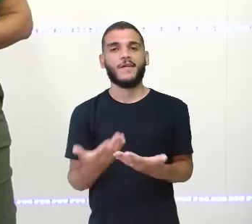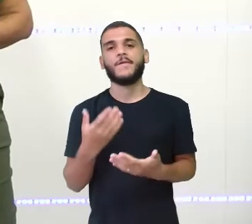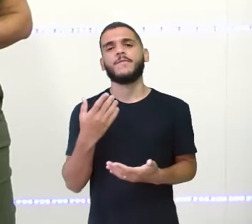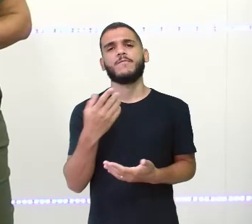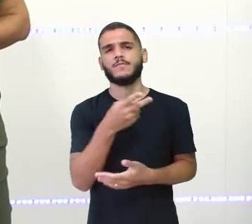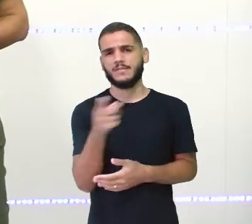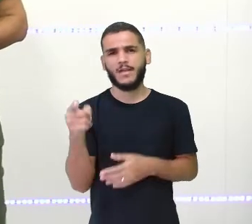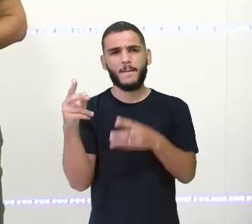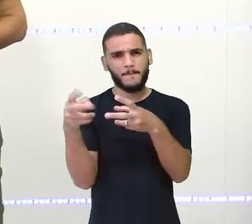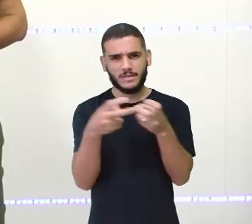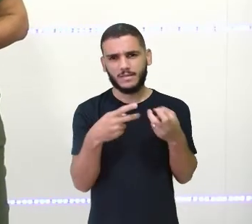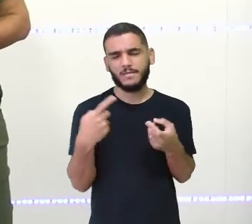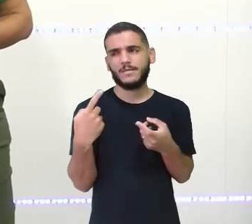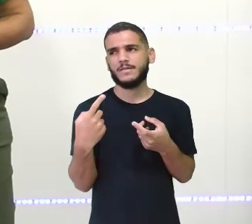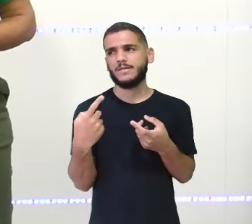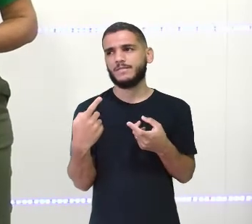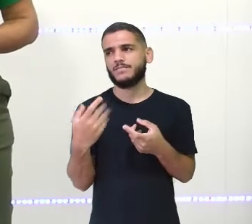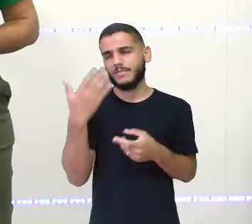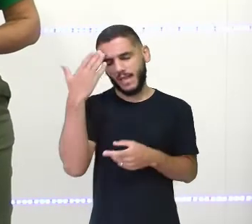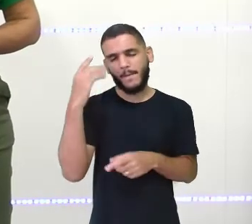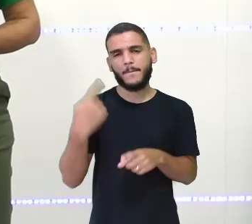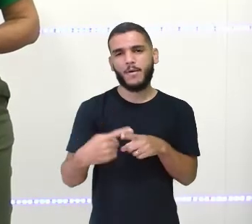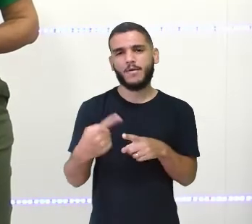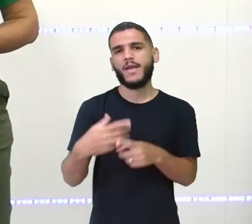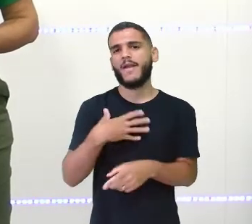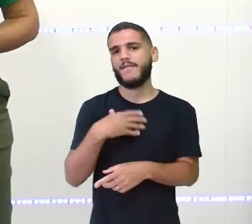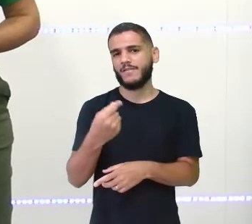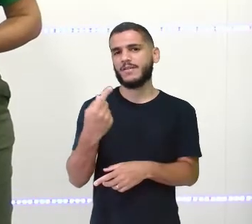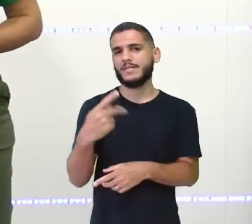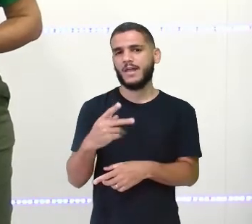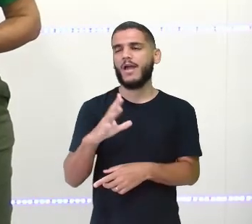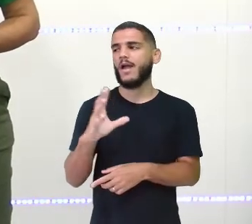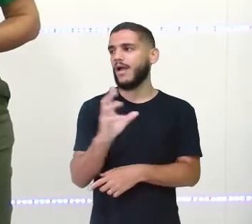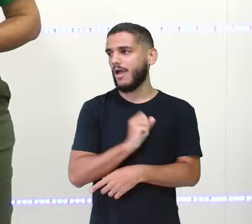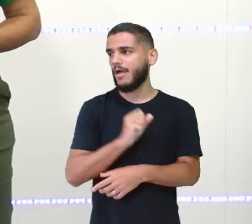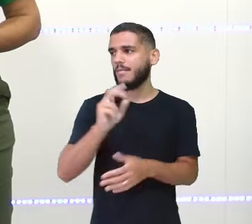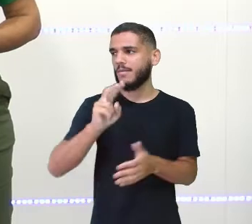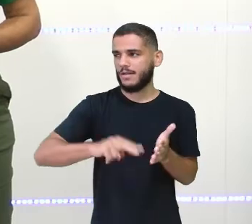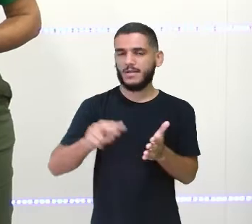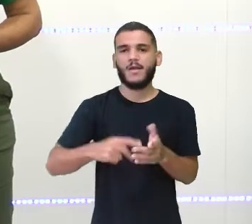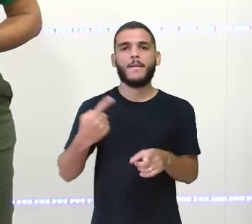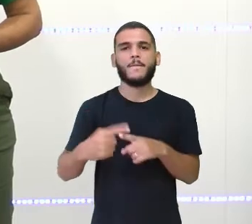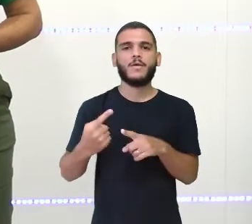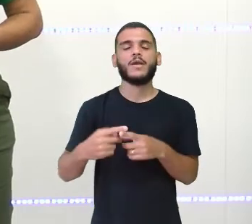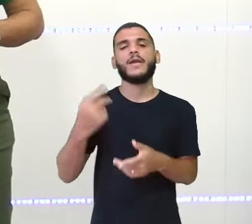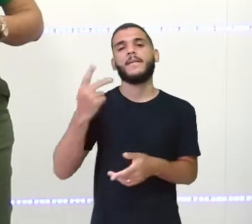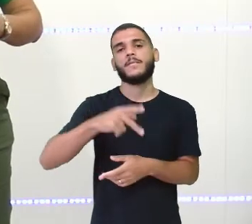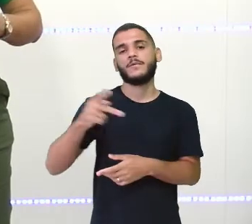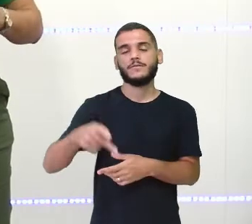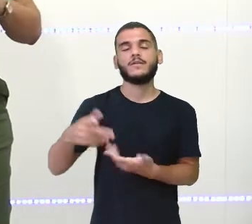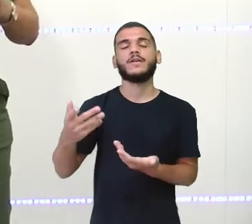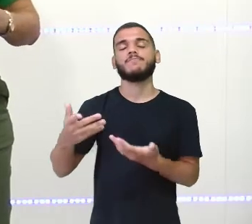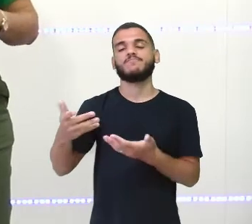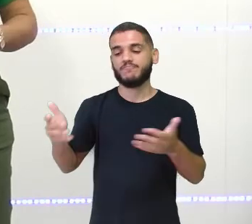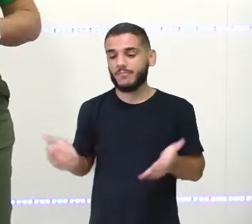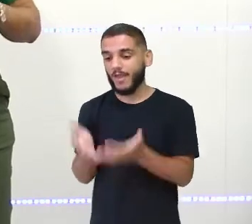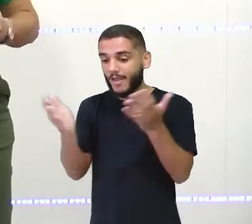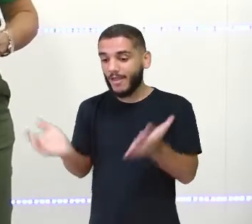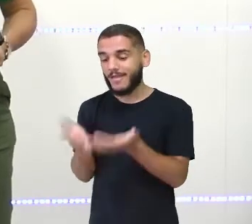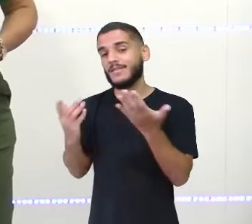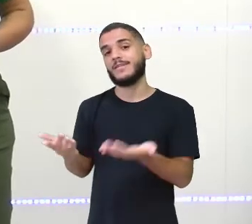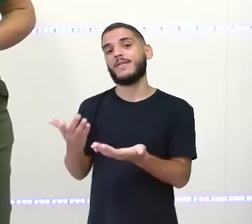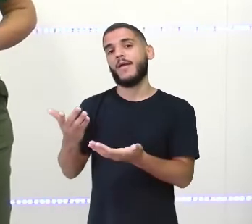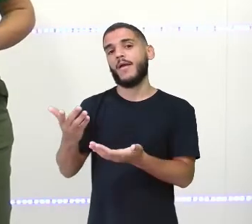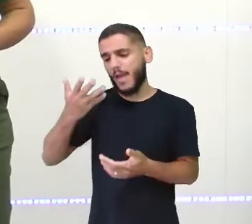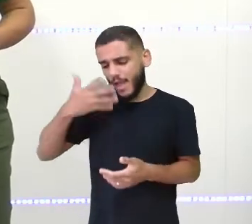vendo, gente? Mas sabe por que a filha da professora Kátia ama ler? Porque a professora Kátia incentivou a filha